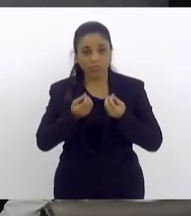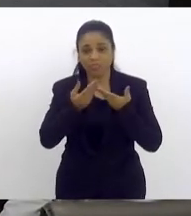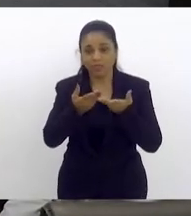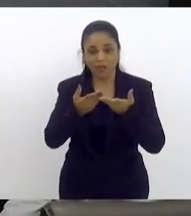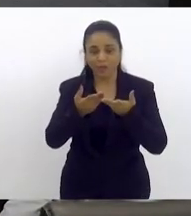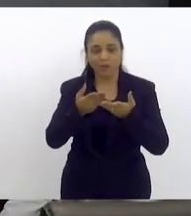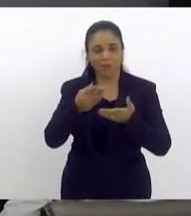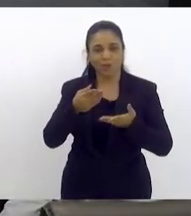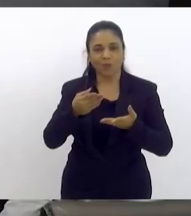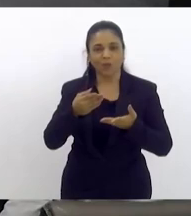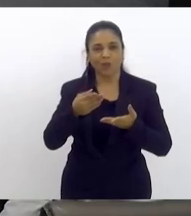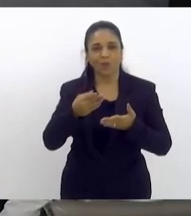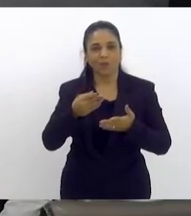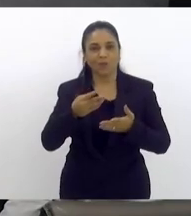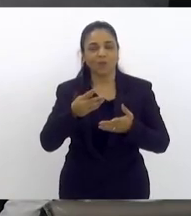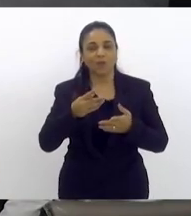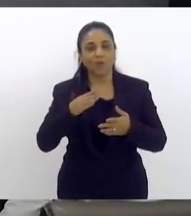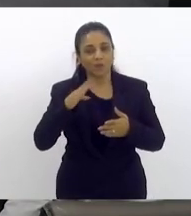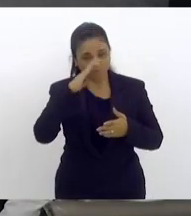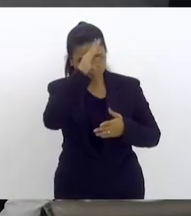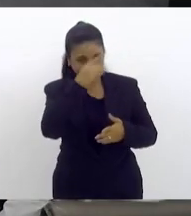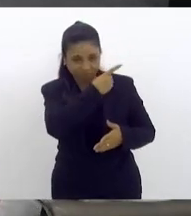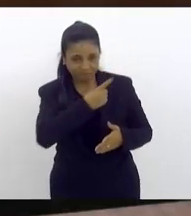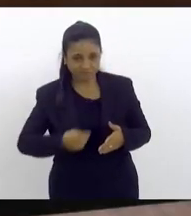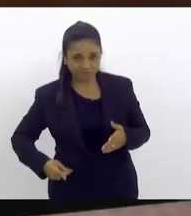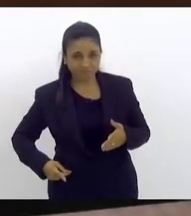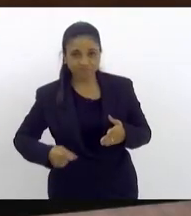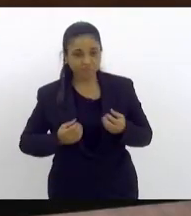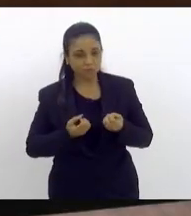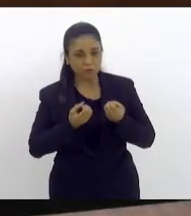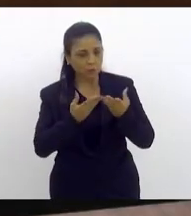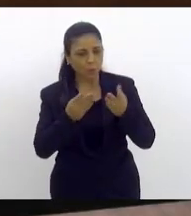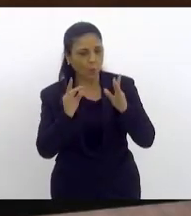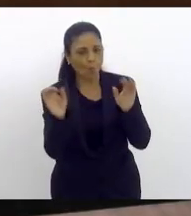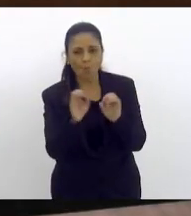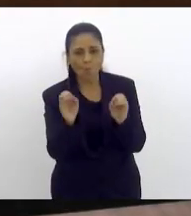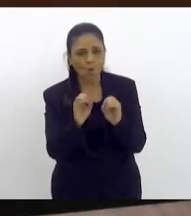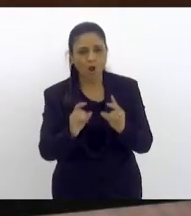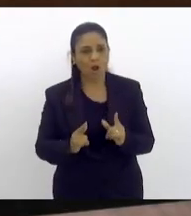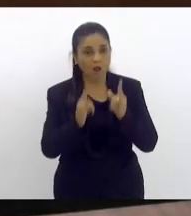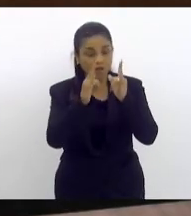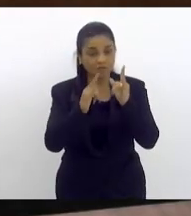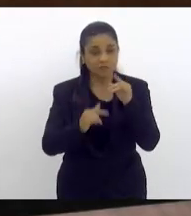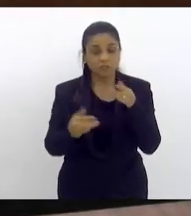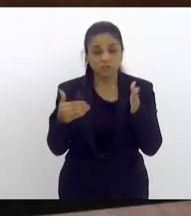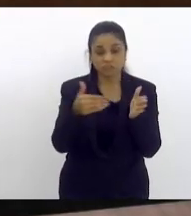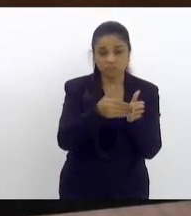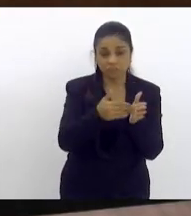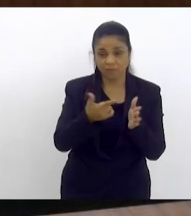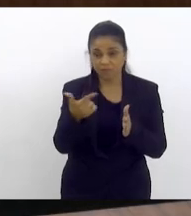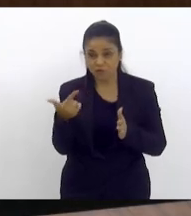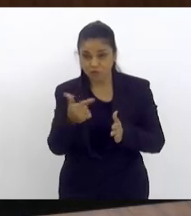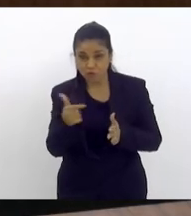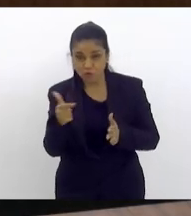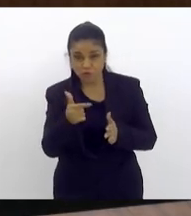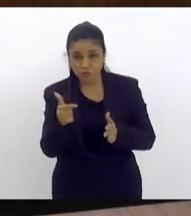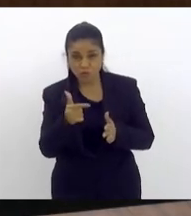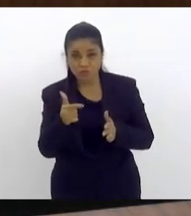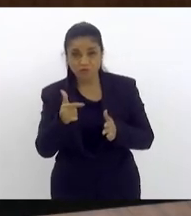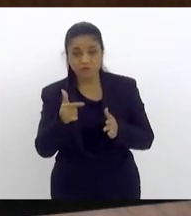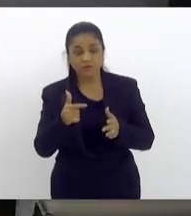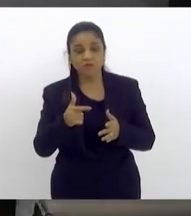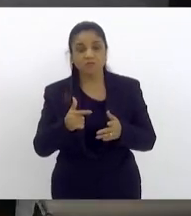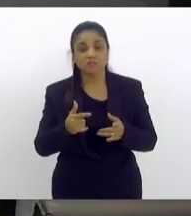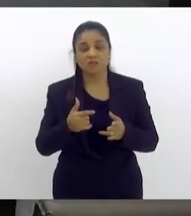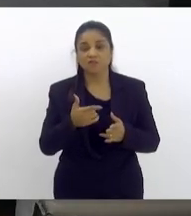habitação de 2019 a 2022 foi 1,6 milhões de casas entregues recorde